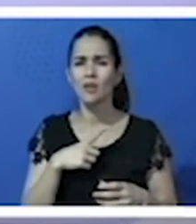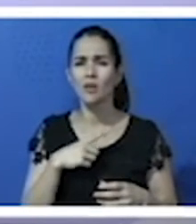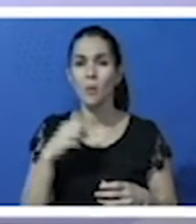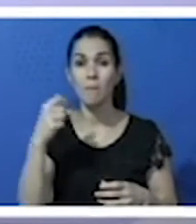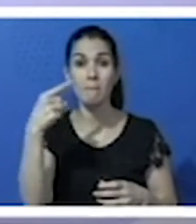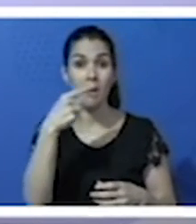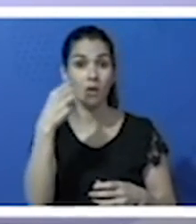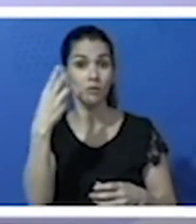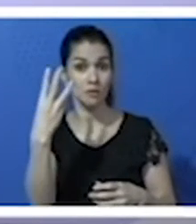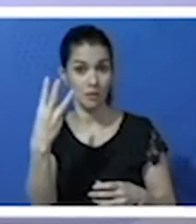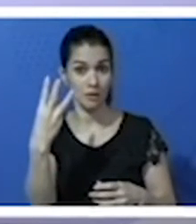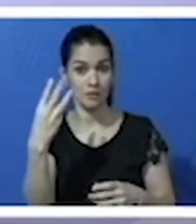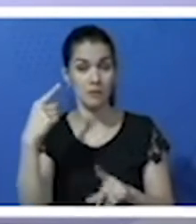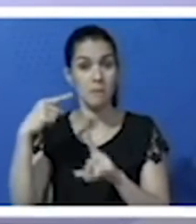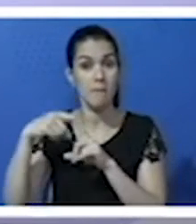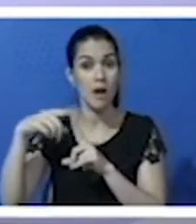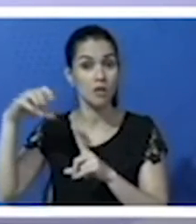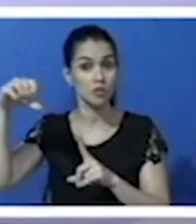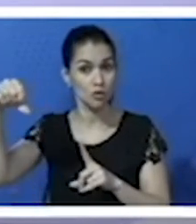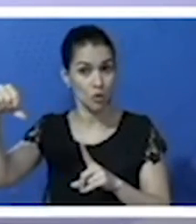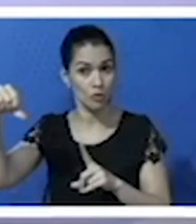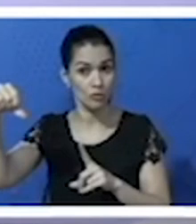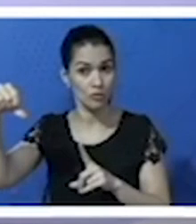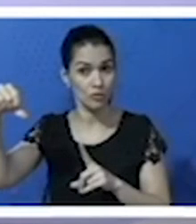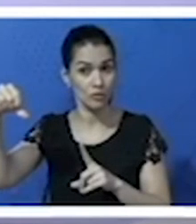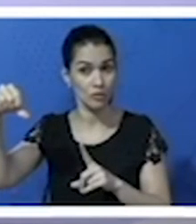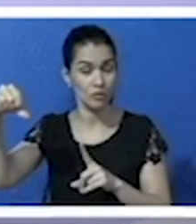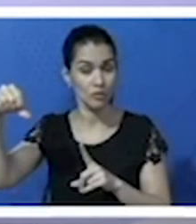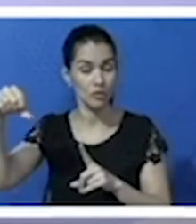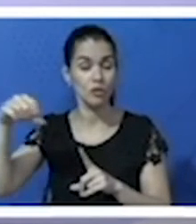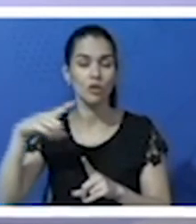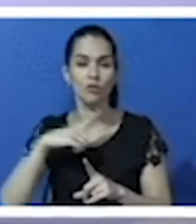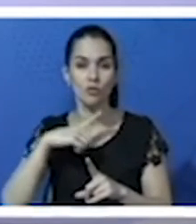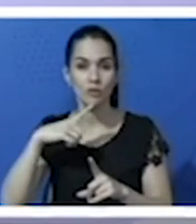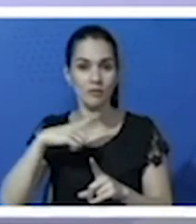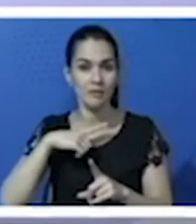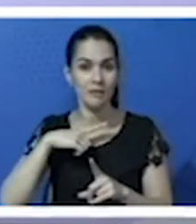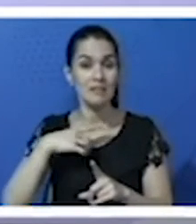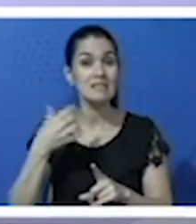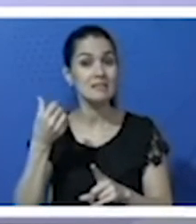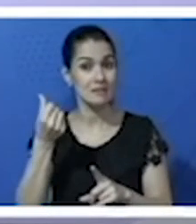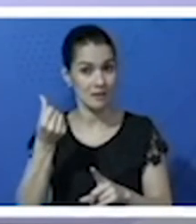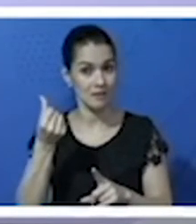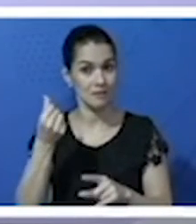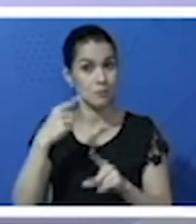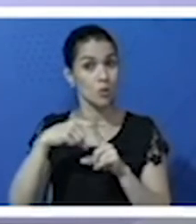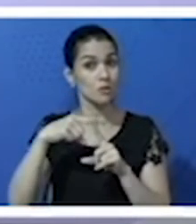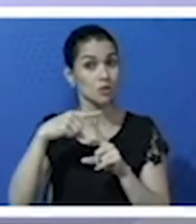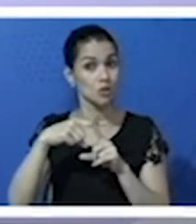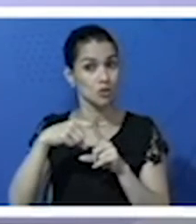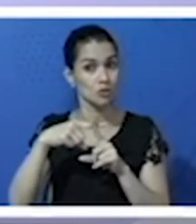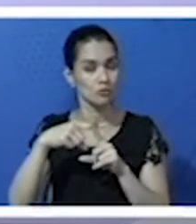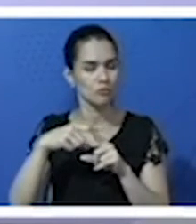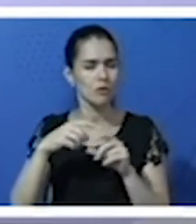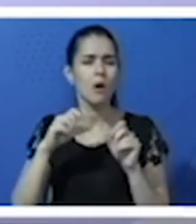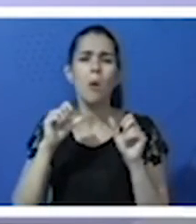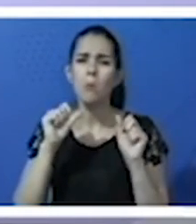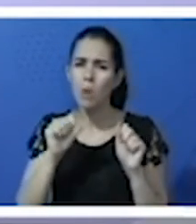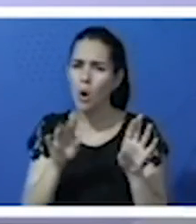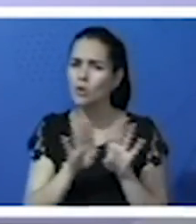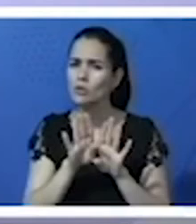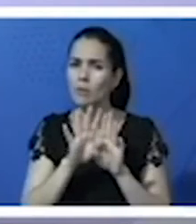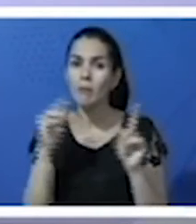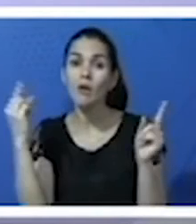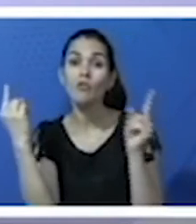banco, depositei 9, né? Então, vou ter um saldo positivo de 6. Ou eu posso inverter aqui também, né? Posso